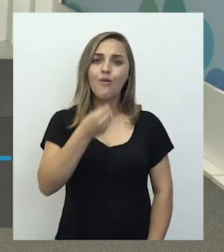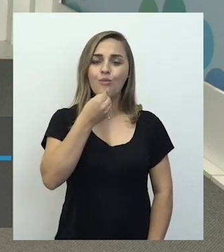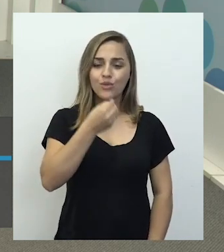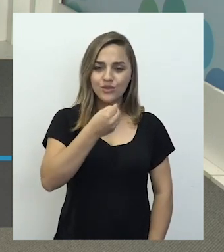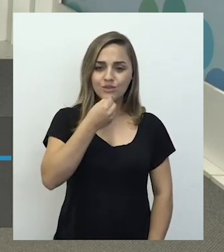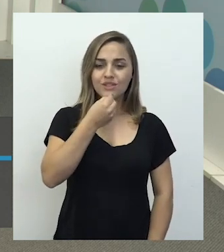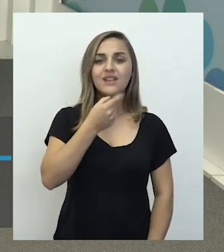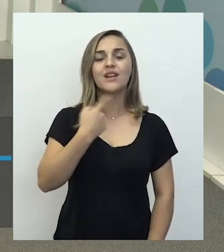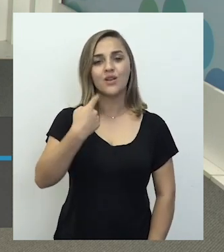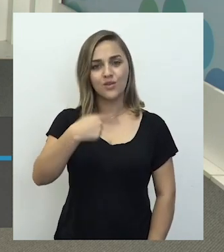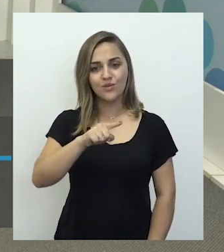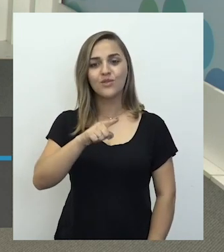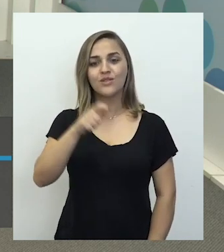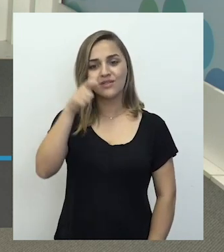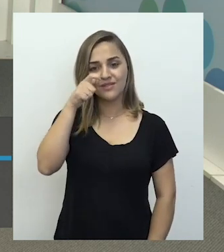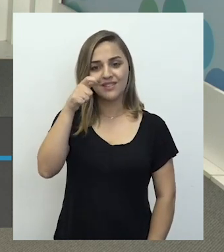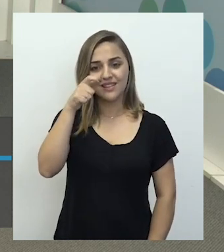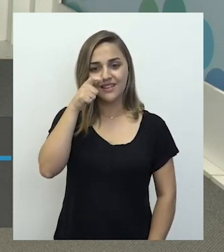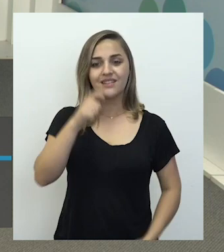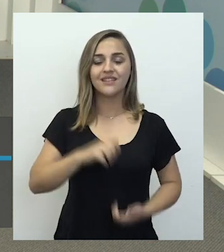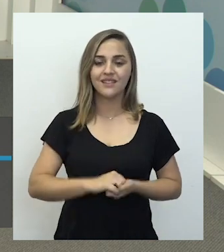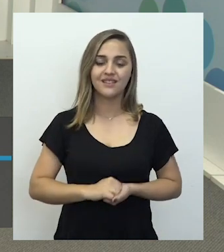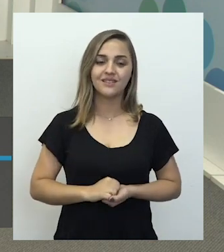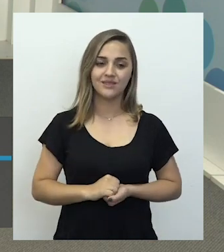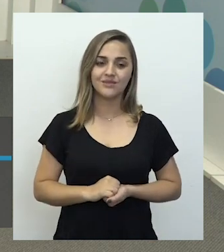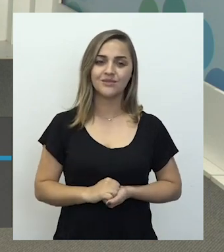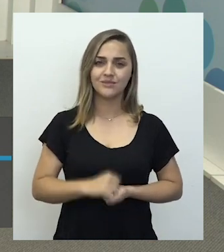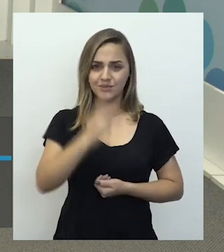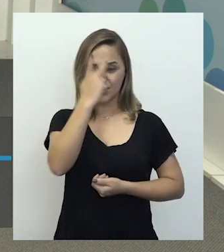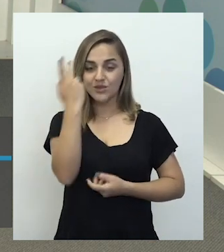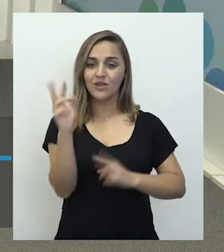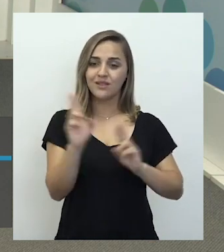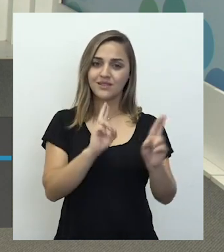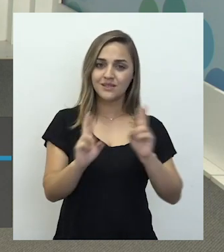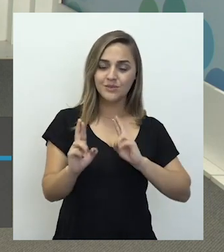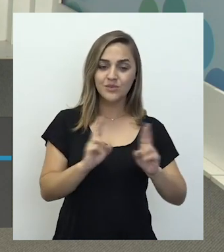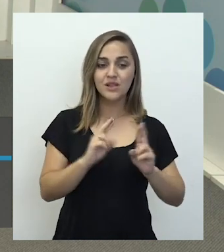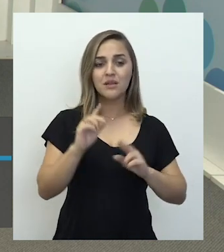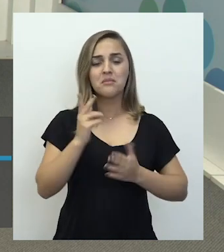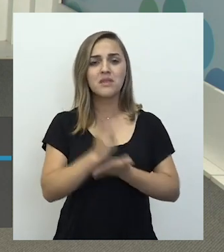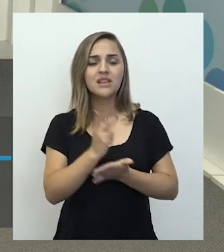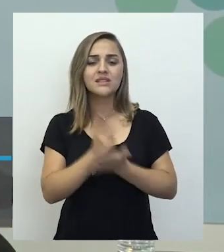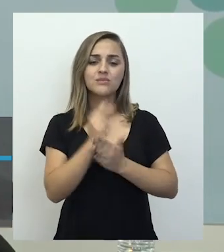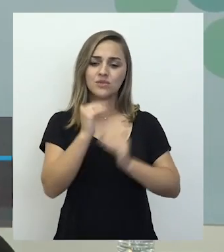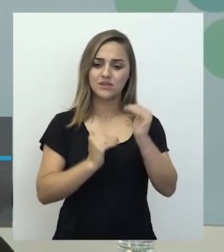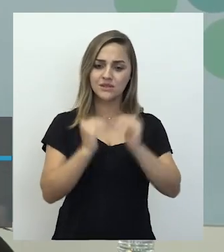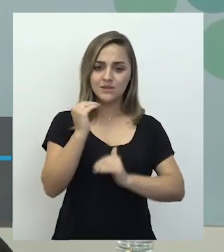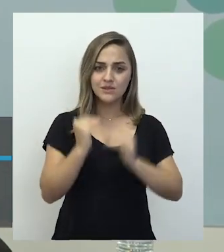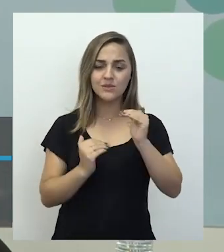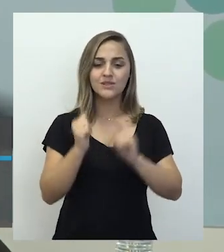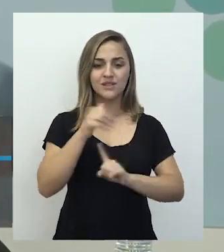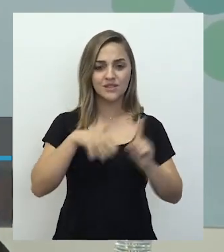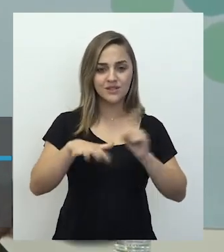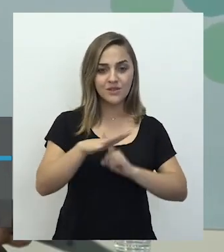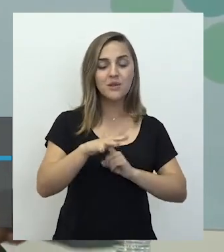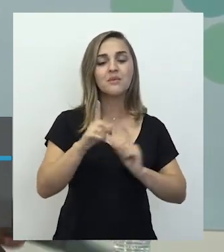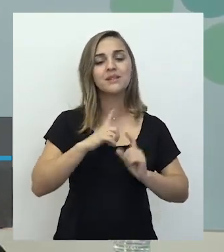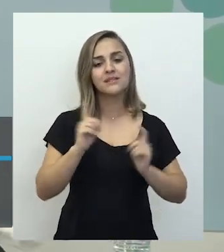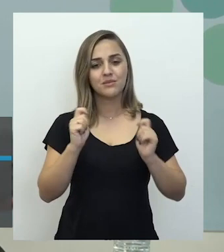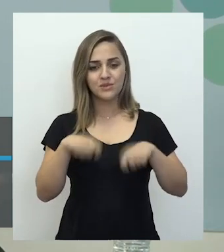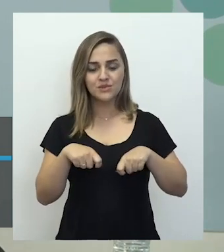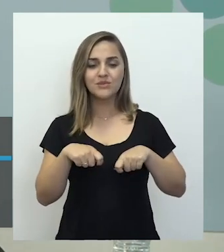iria lá assistir. Bastante gente se posicionando a respeito disso. Ah, então, mesmo que a gente tenha as desigualdades sociais, mas são as possibilidades